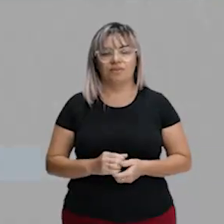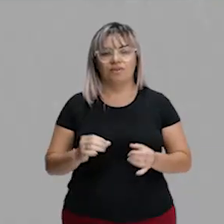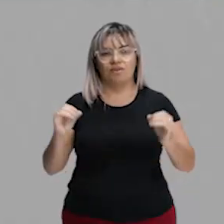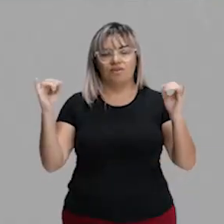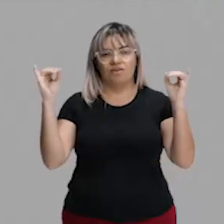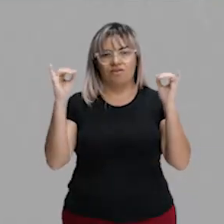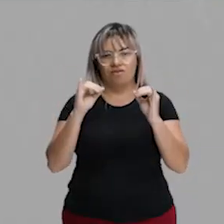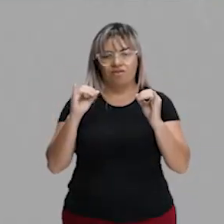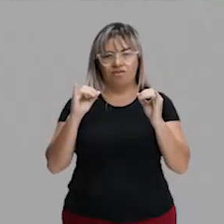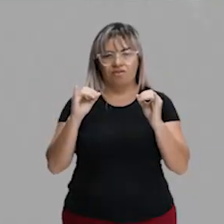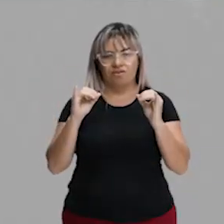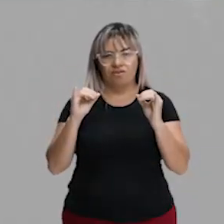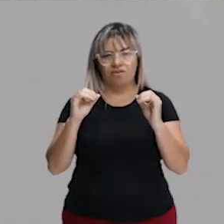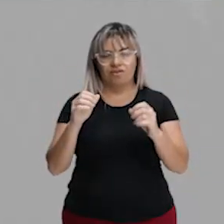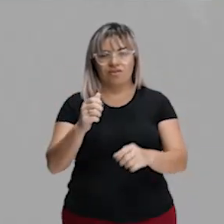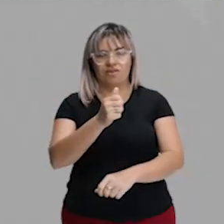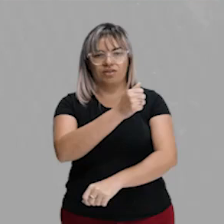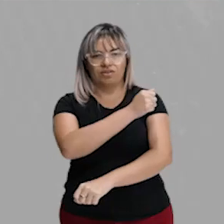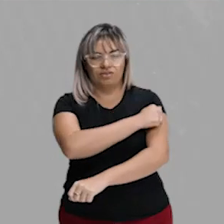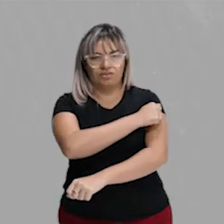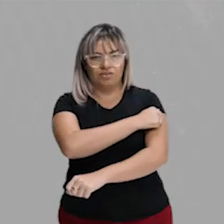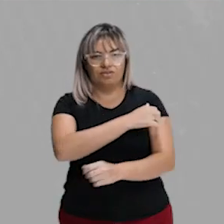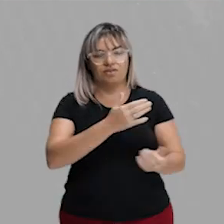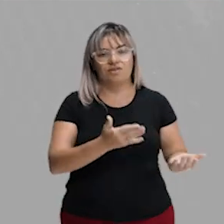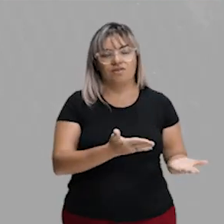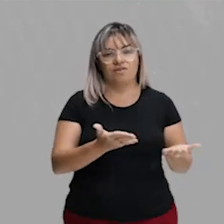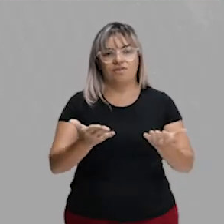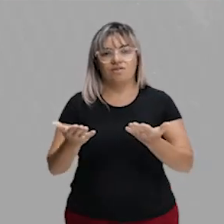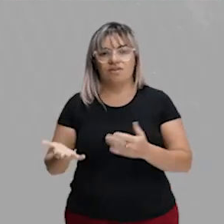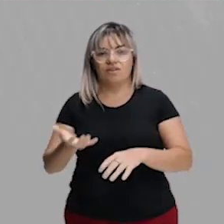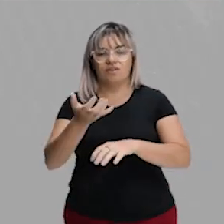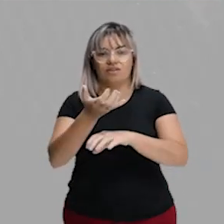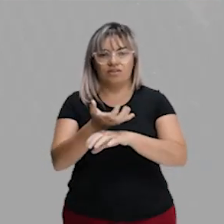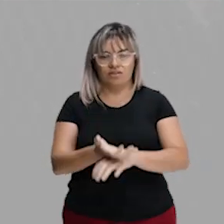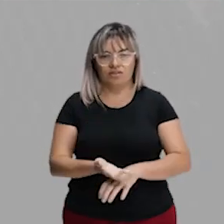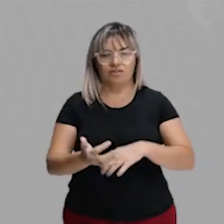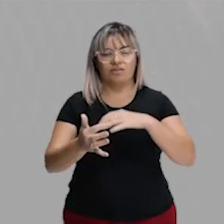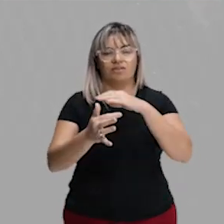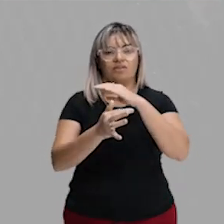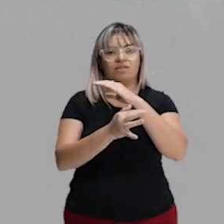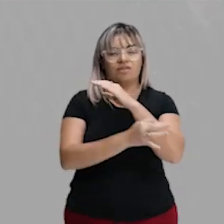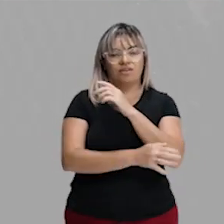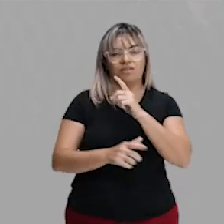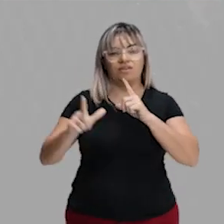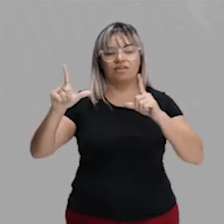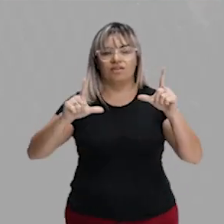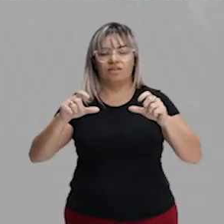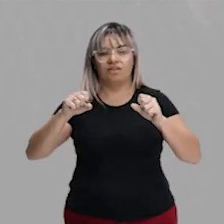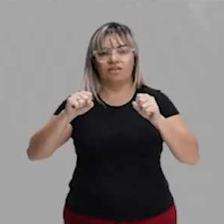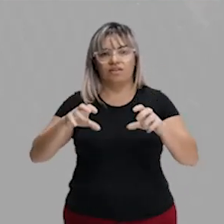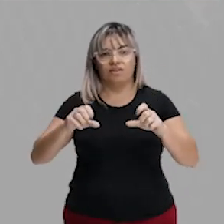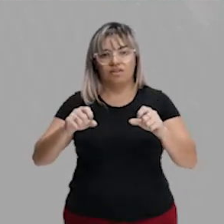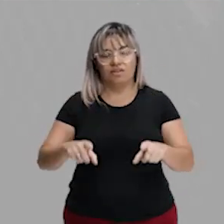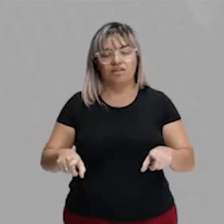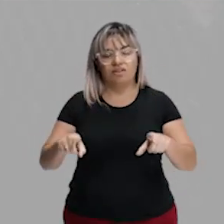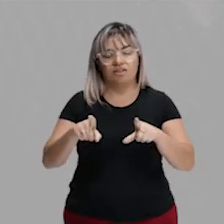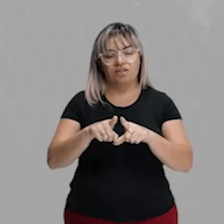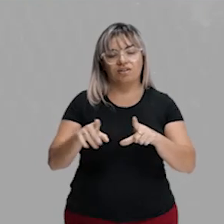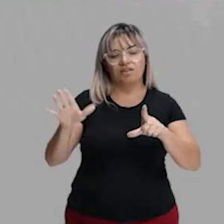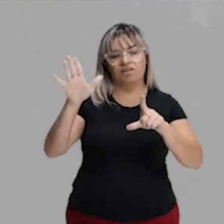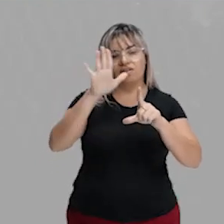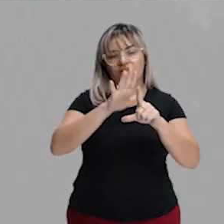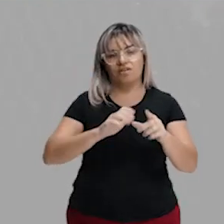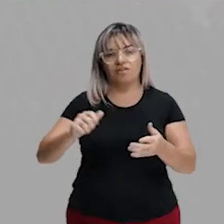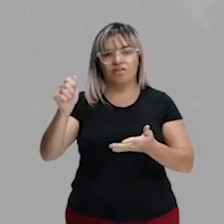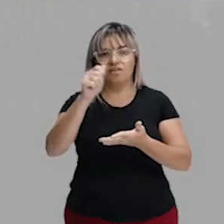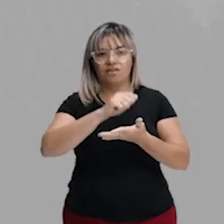Olá, aluna. Olá, aluno. Bem-vindo a mais uma aula de Física aqui pela TV Educação e também pela plataforma Gonçalves Dias. A aula de hoje nós